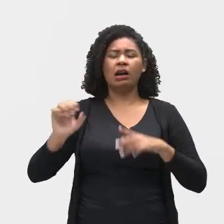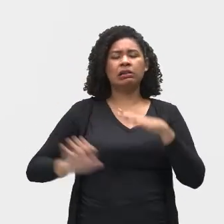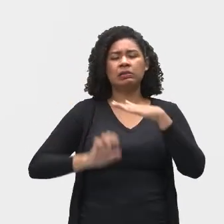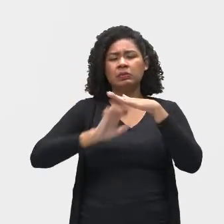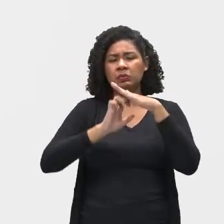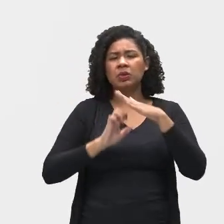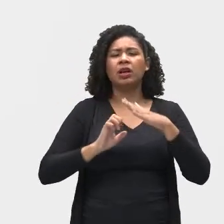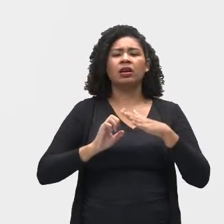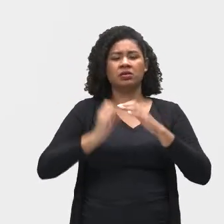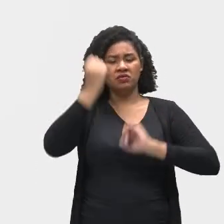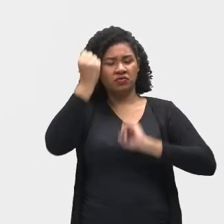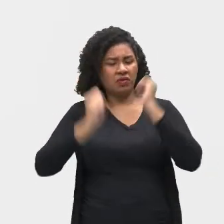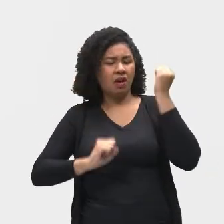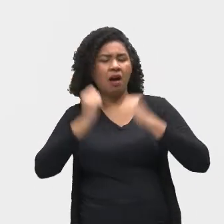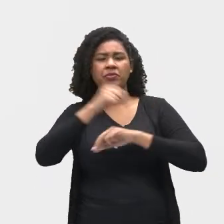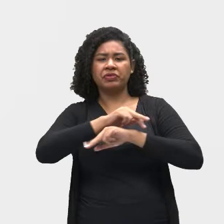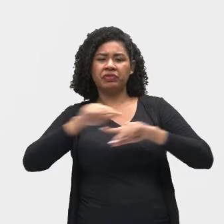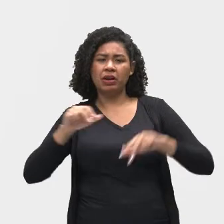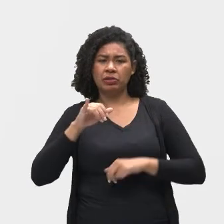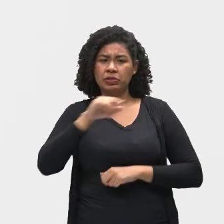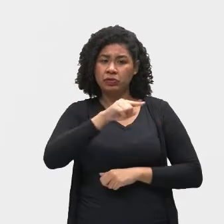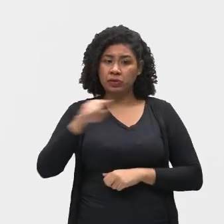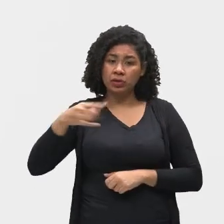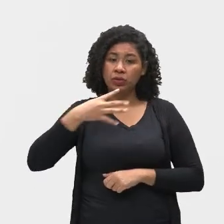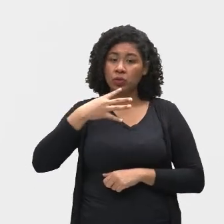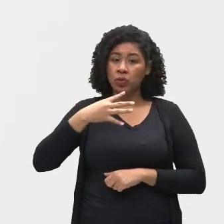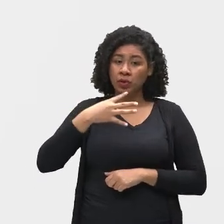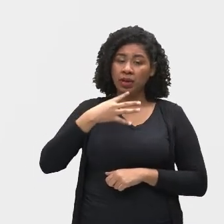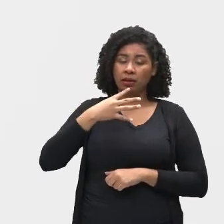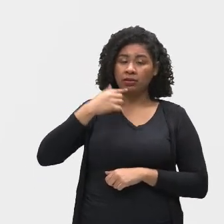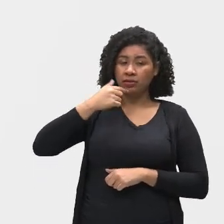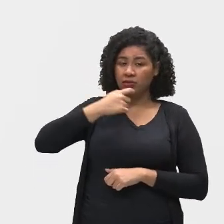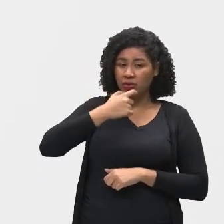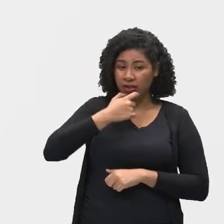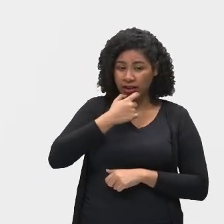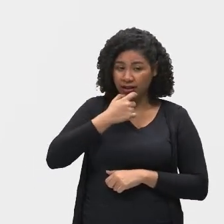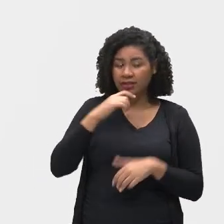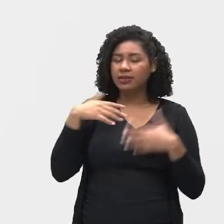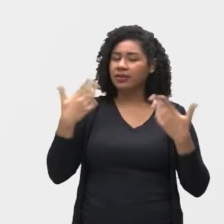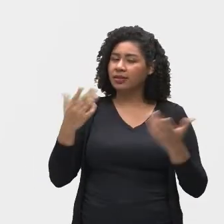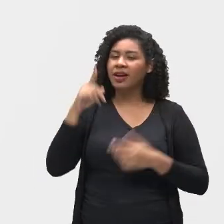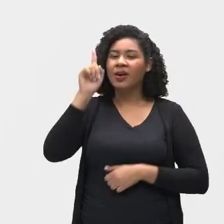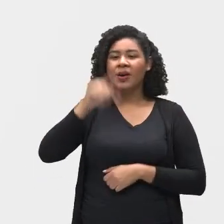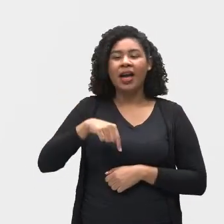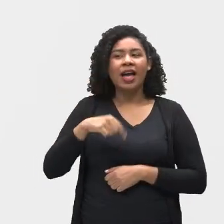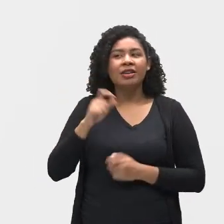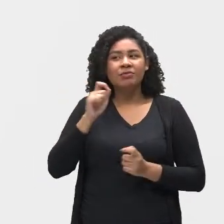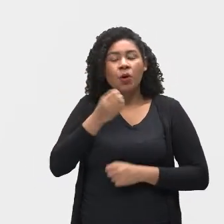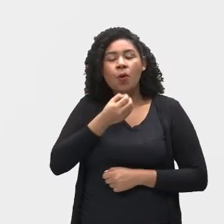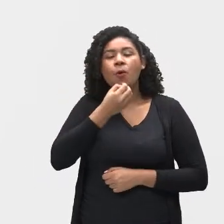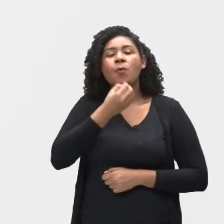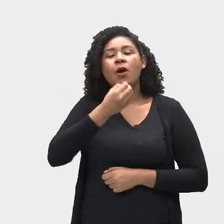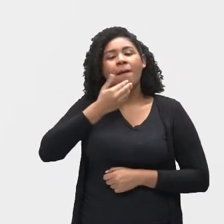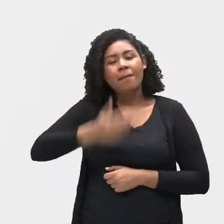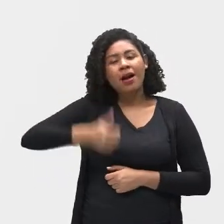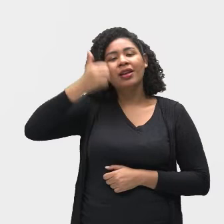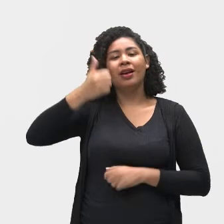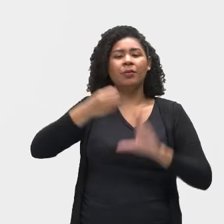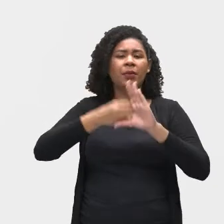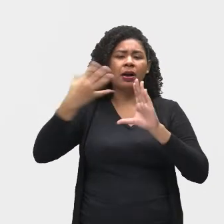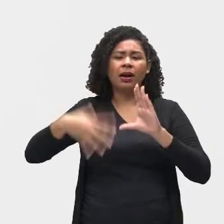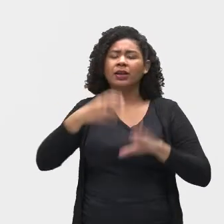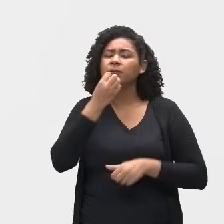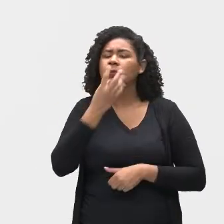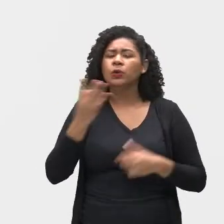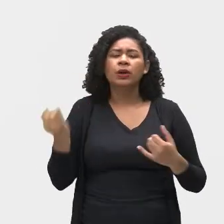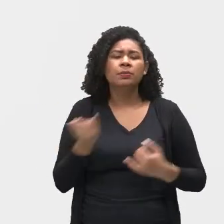se você souber, né, falar inglês, você tem uma chance a mais aí. E é um atributo essencial para ingressar no mercado